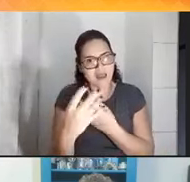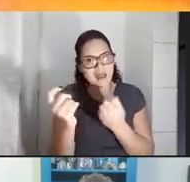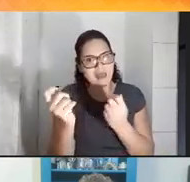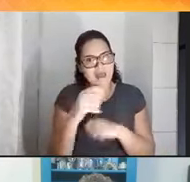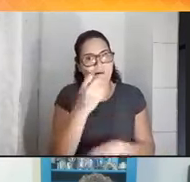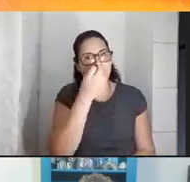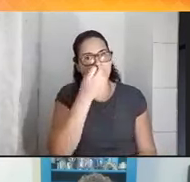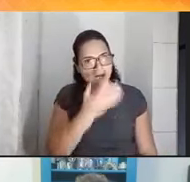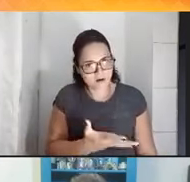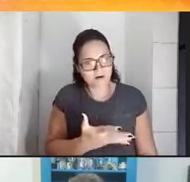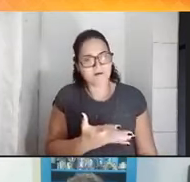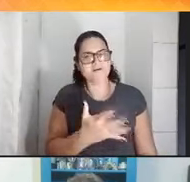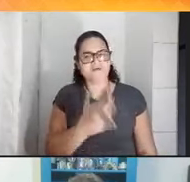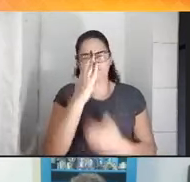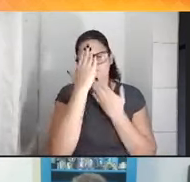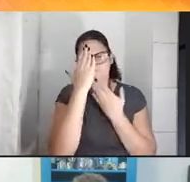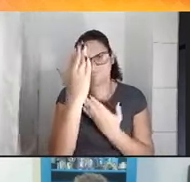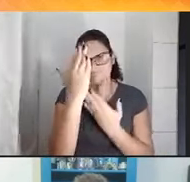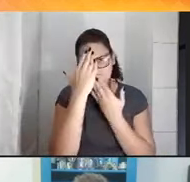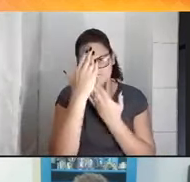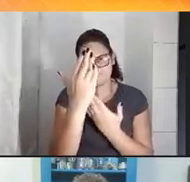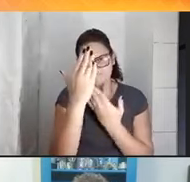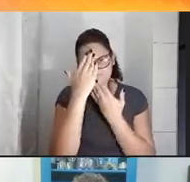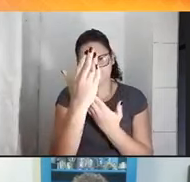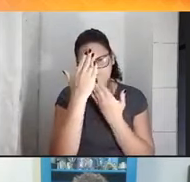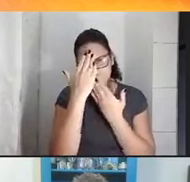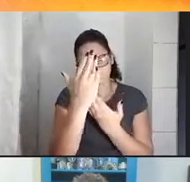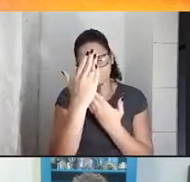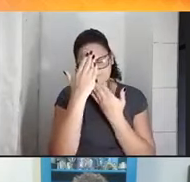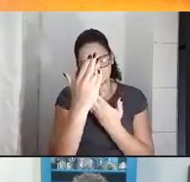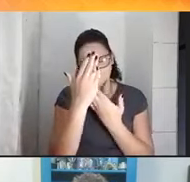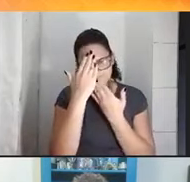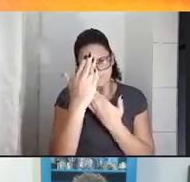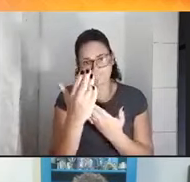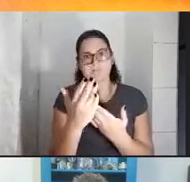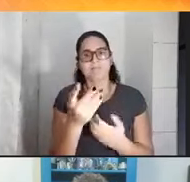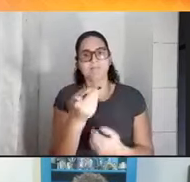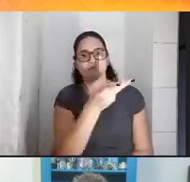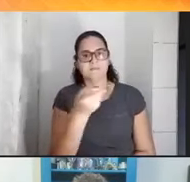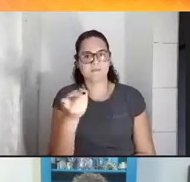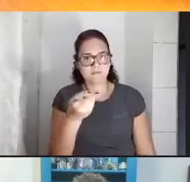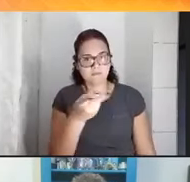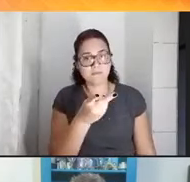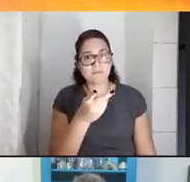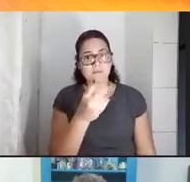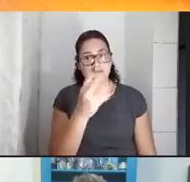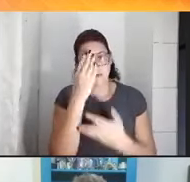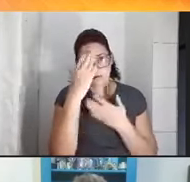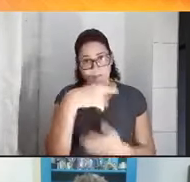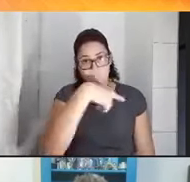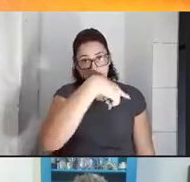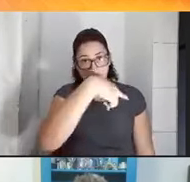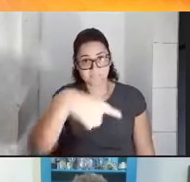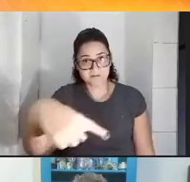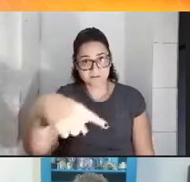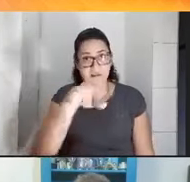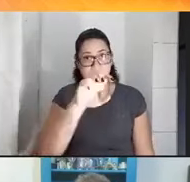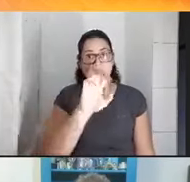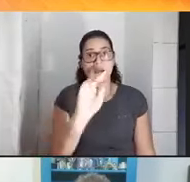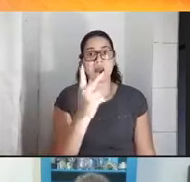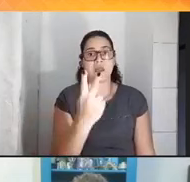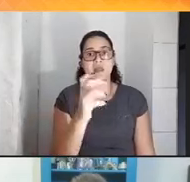agradecer a todos, agradecer à CNTE na pessoa do presidente, o Heleno, toda a sua direção, todas